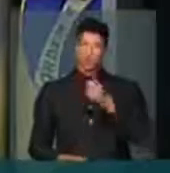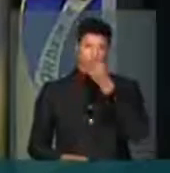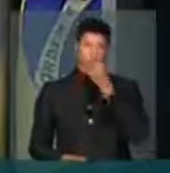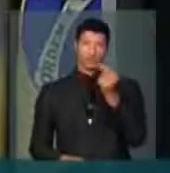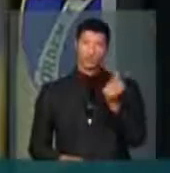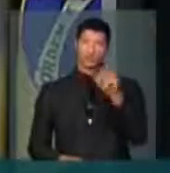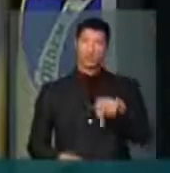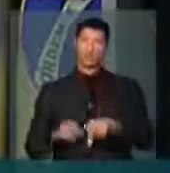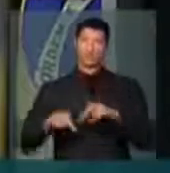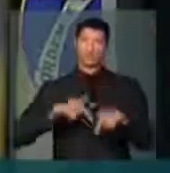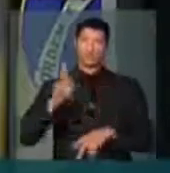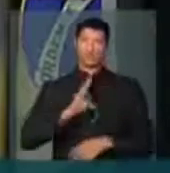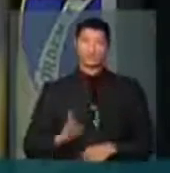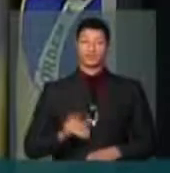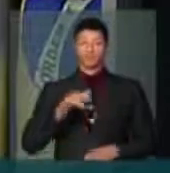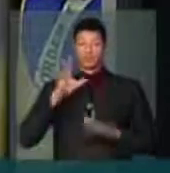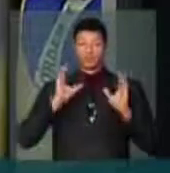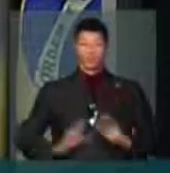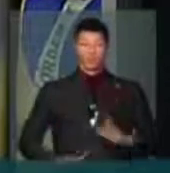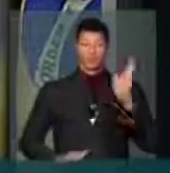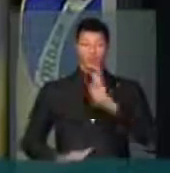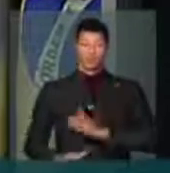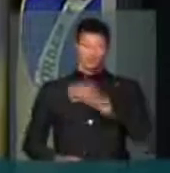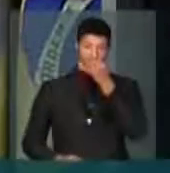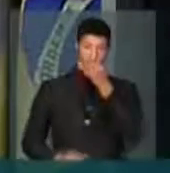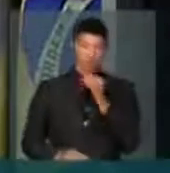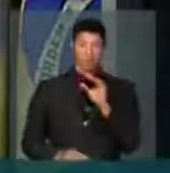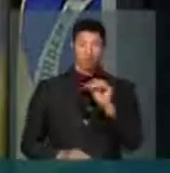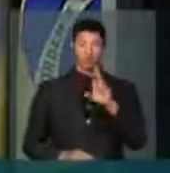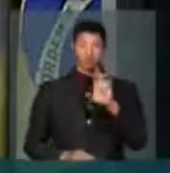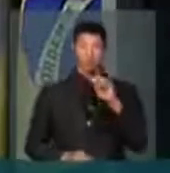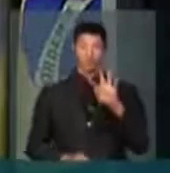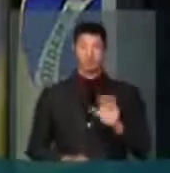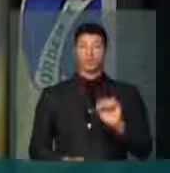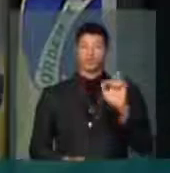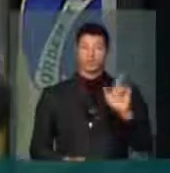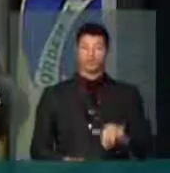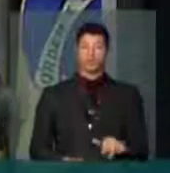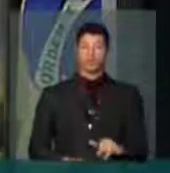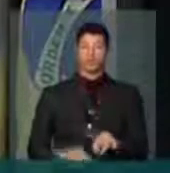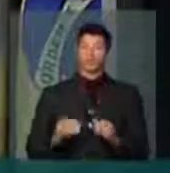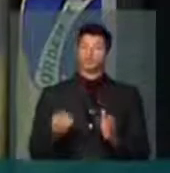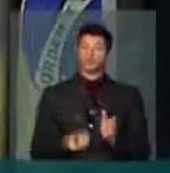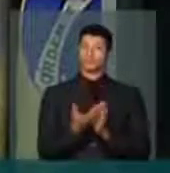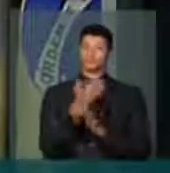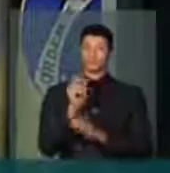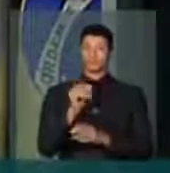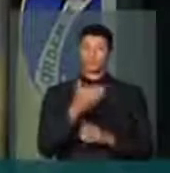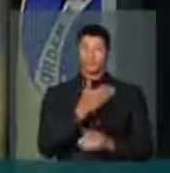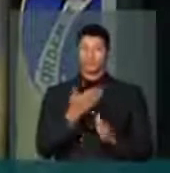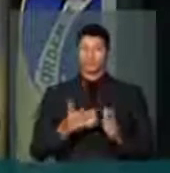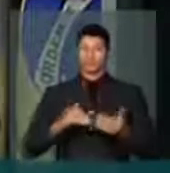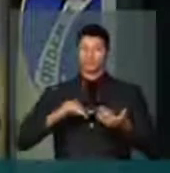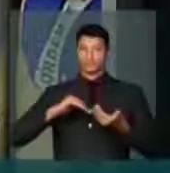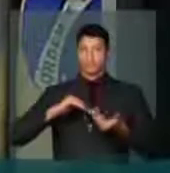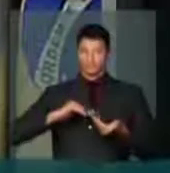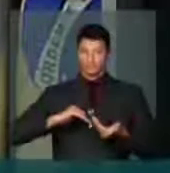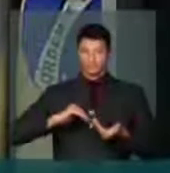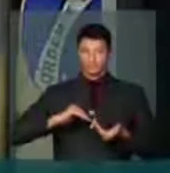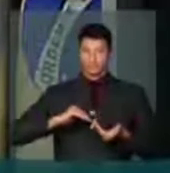do povo brasileiro, é do cidadão brasileiro. O orçamento é um instrumento em que o Congresso